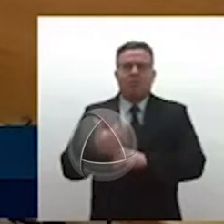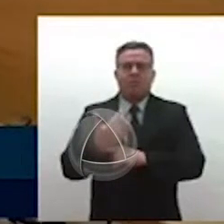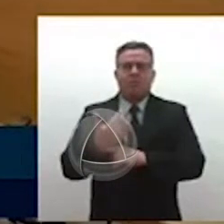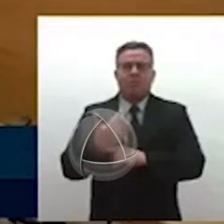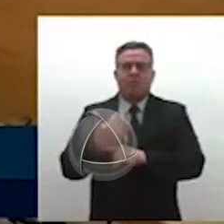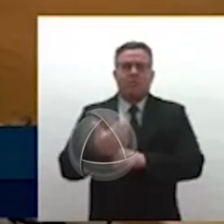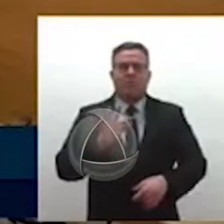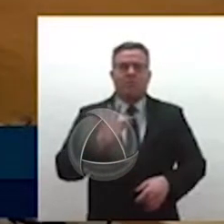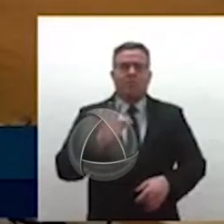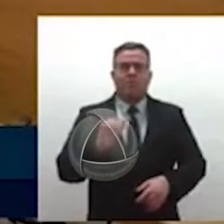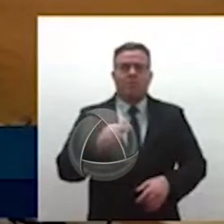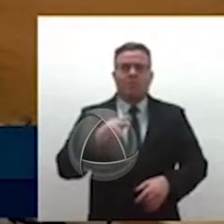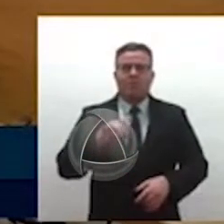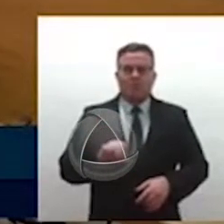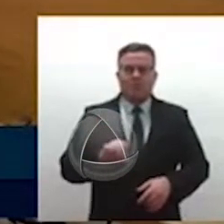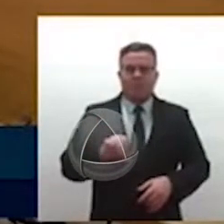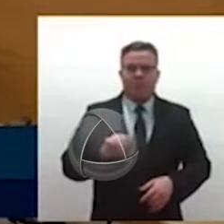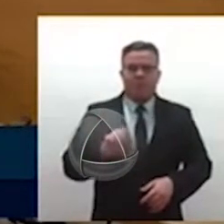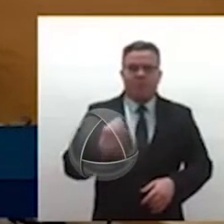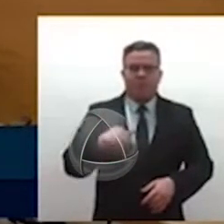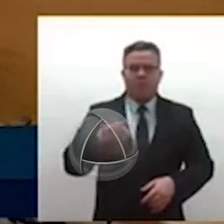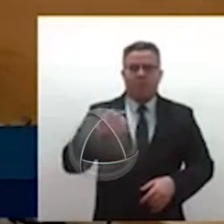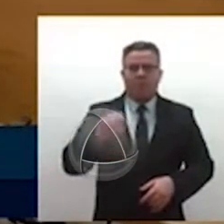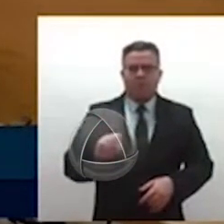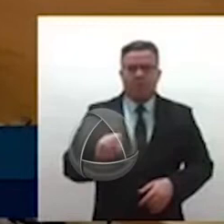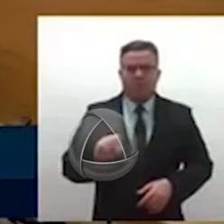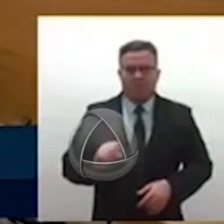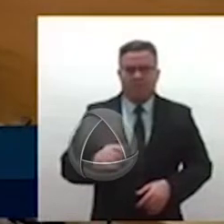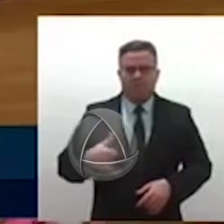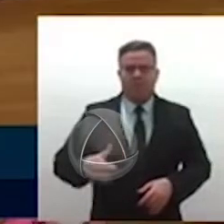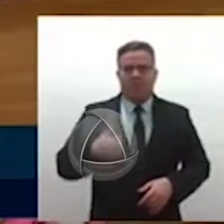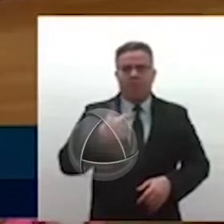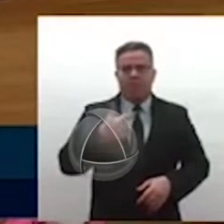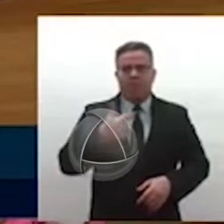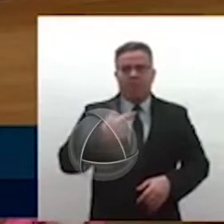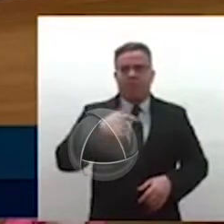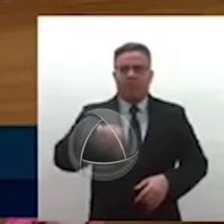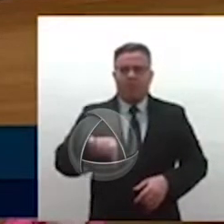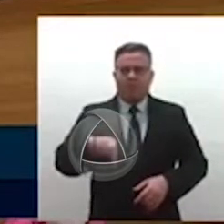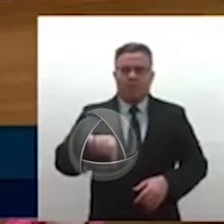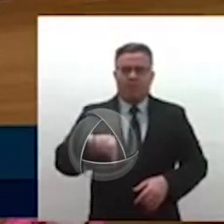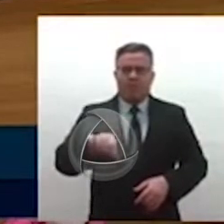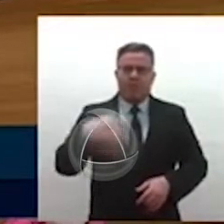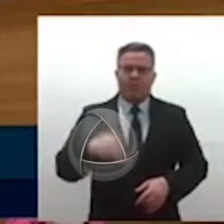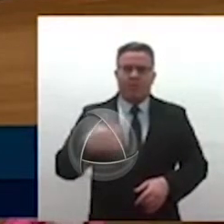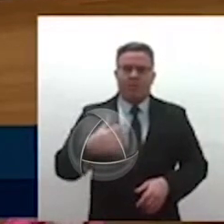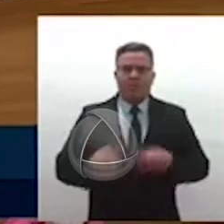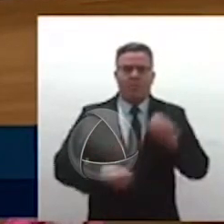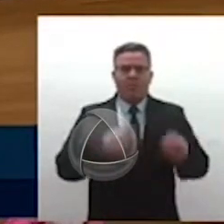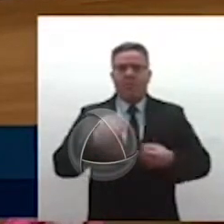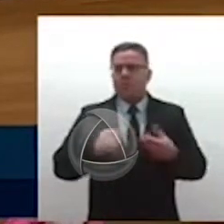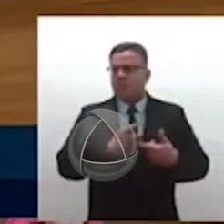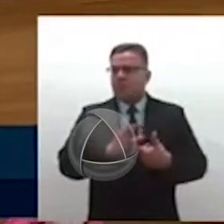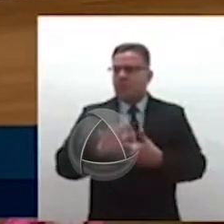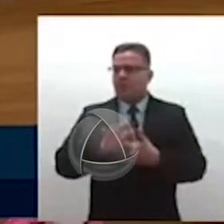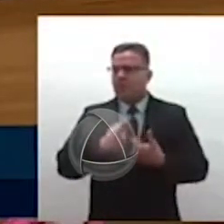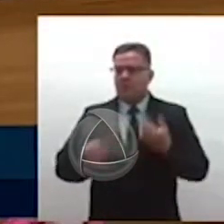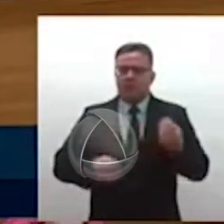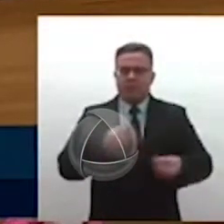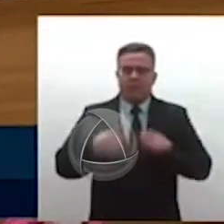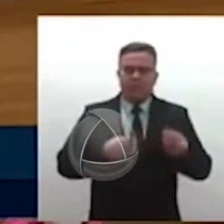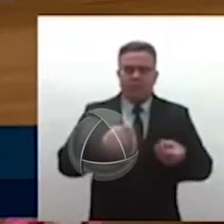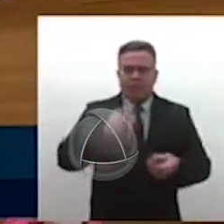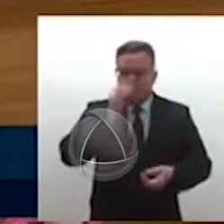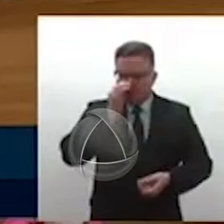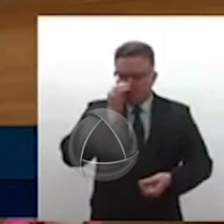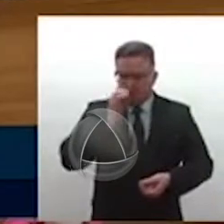Fábio Santos, de 29 anos, levanta uma questão social que é dramática em